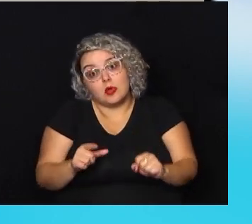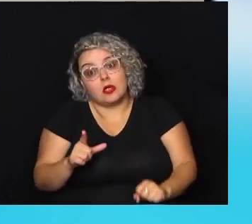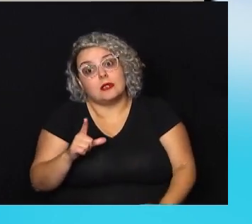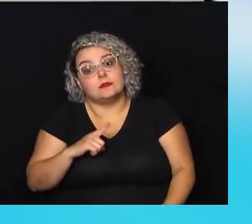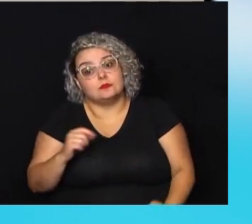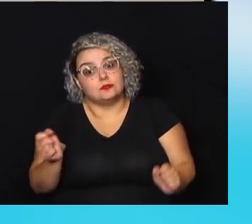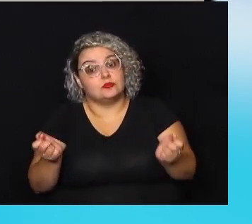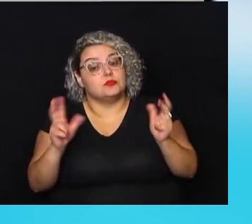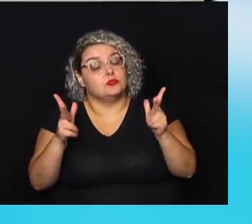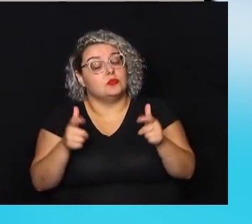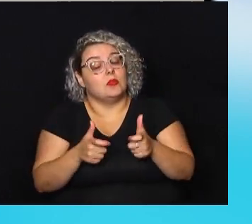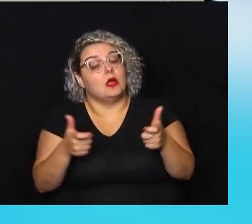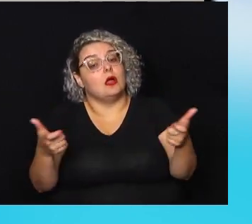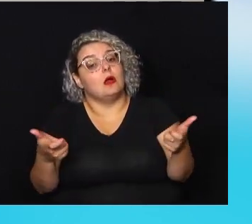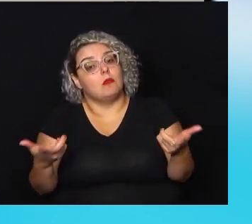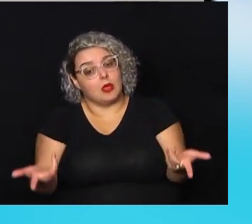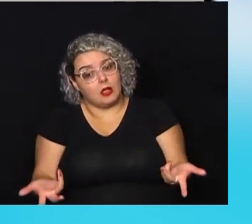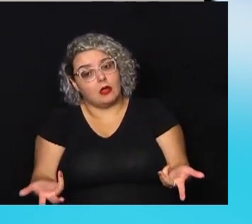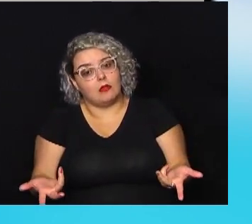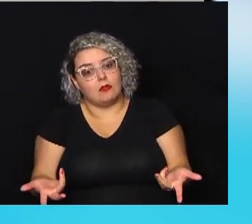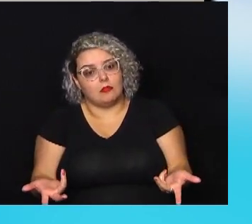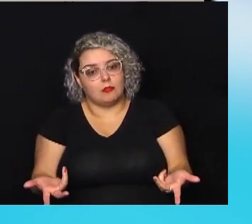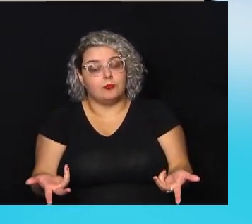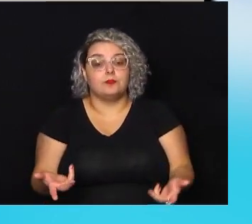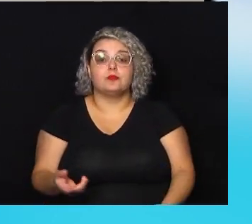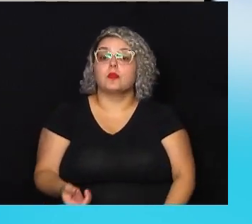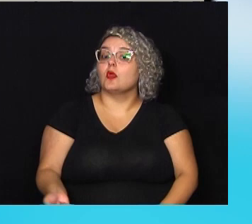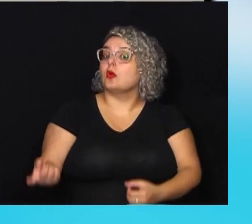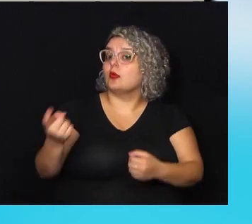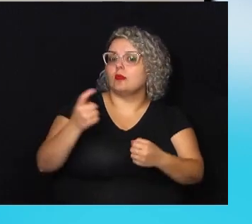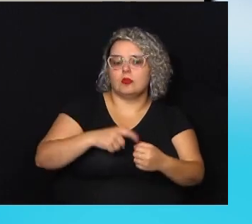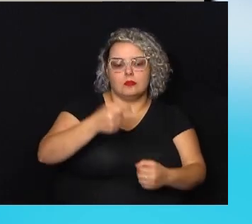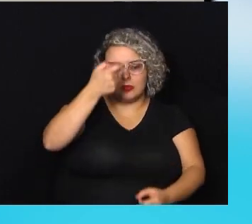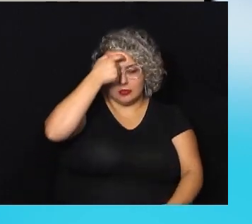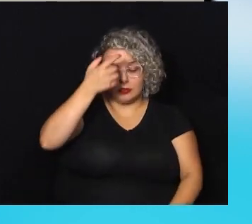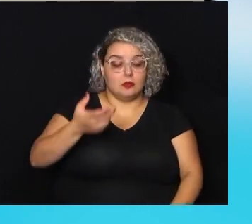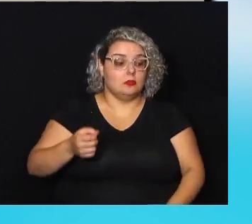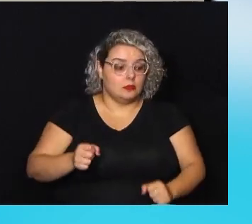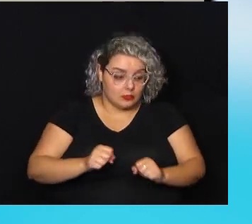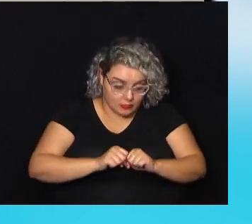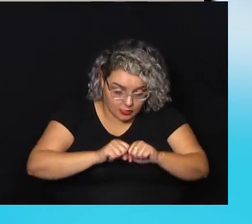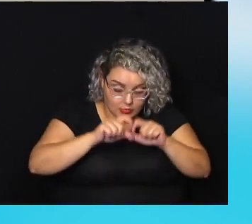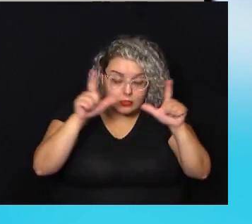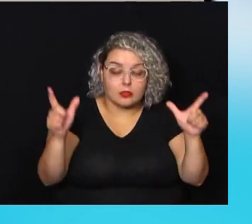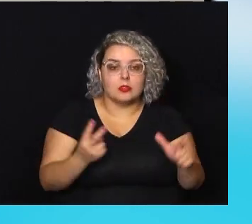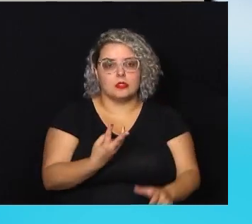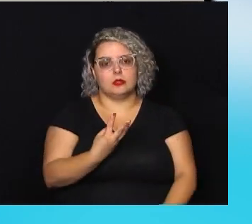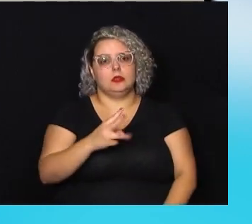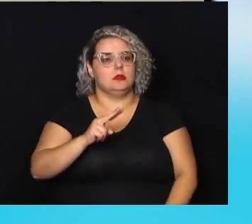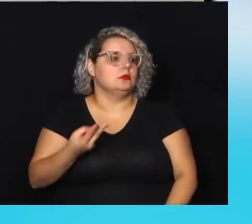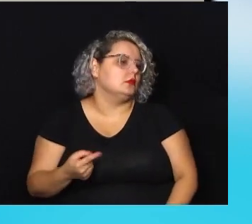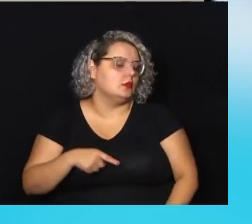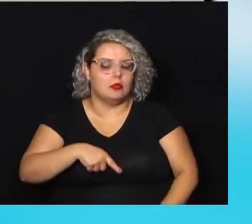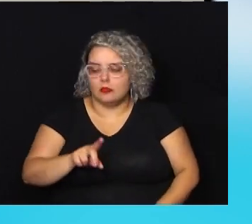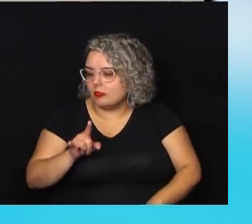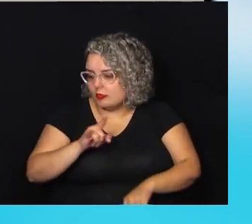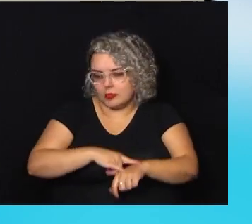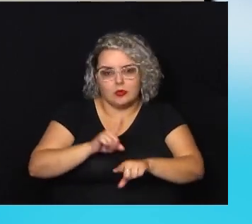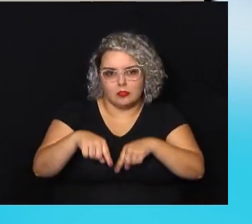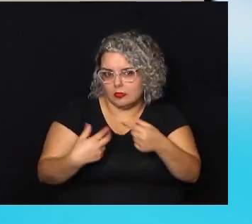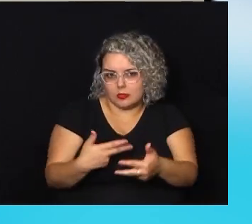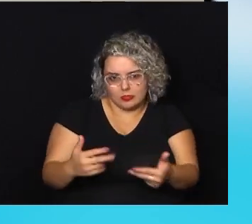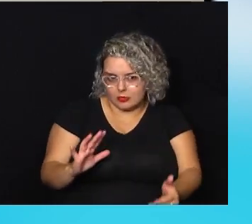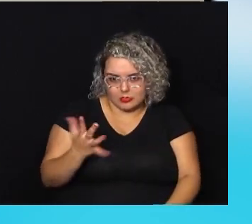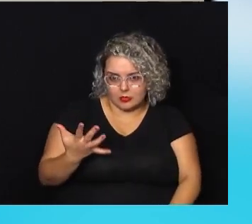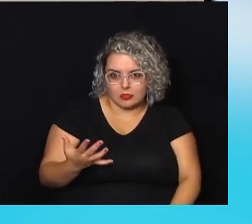que pode até haver despertares maiores com a retomada de consciência. Ah, eu acordei 3 vezes